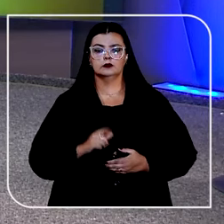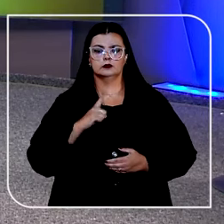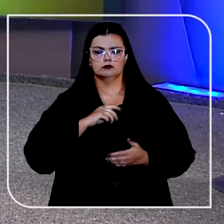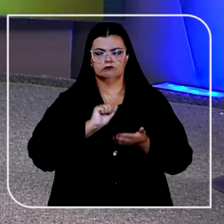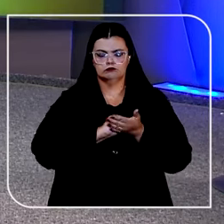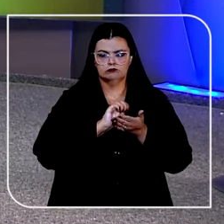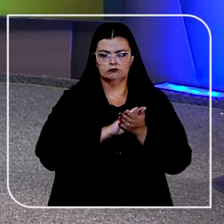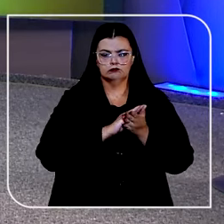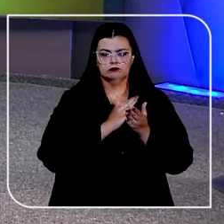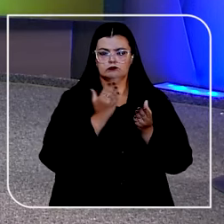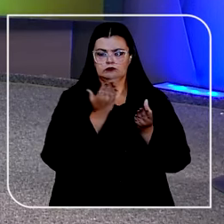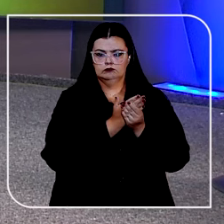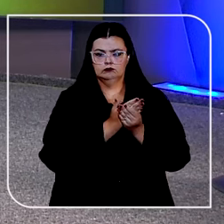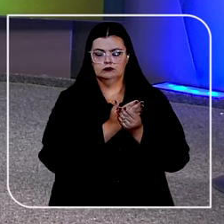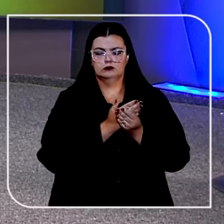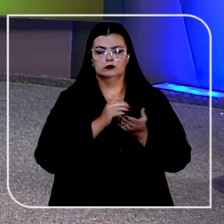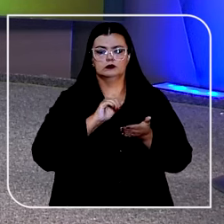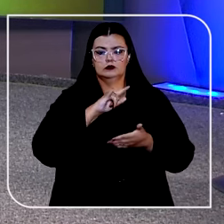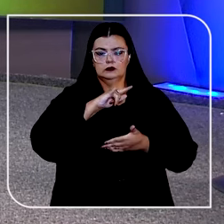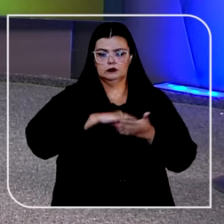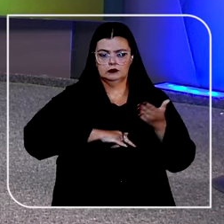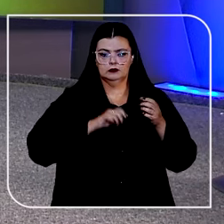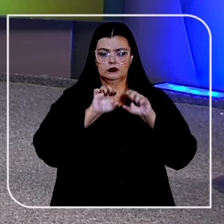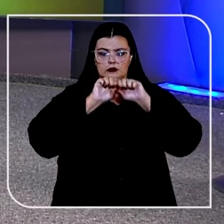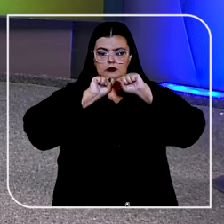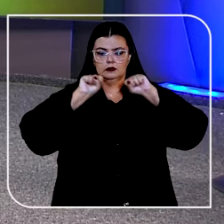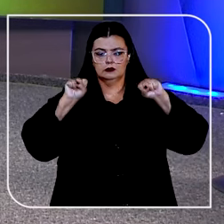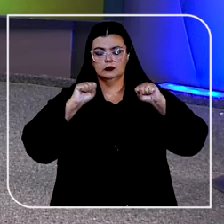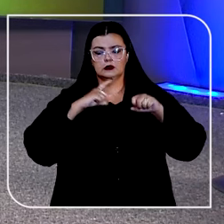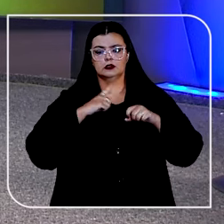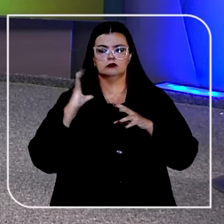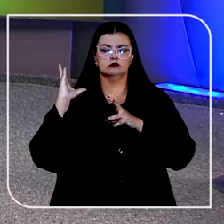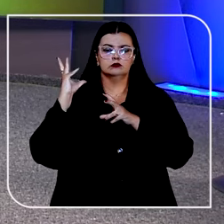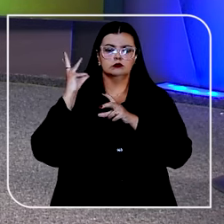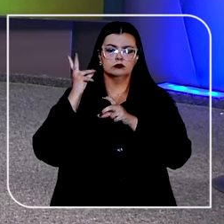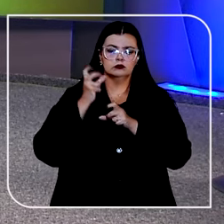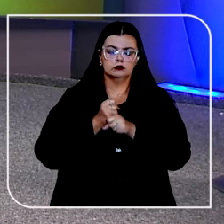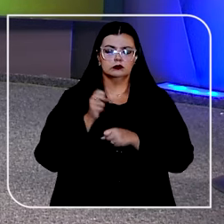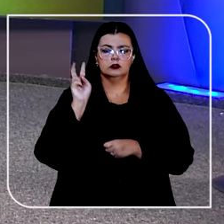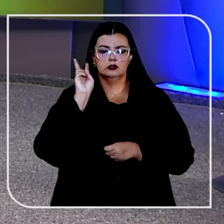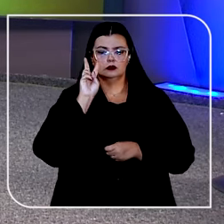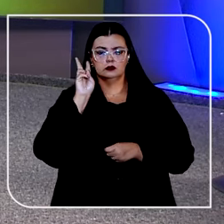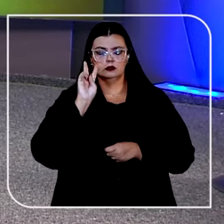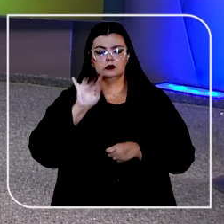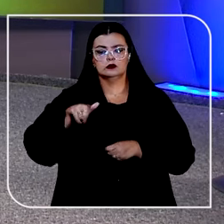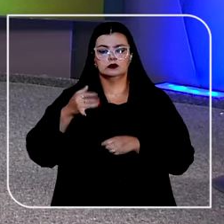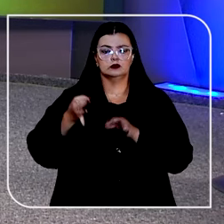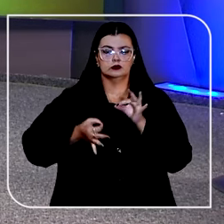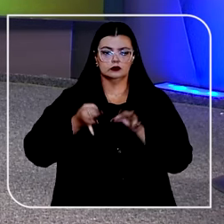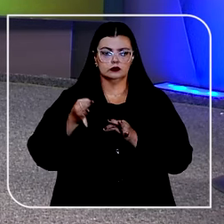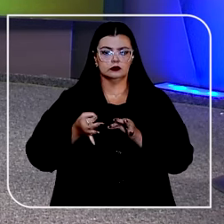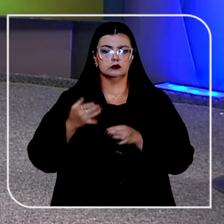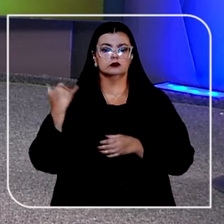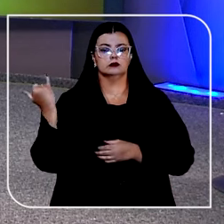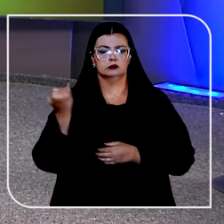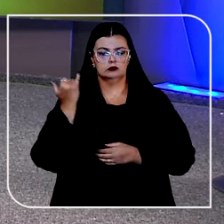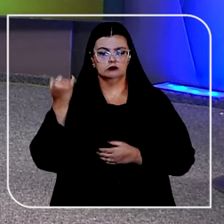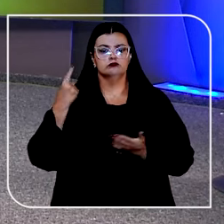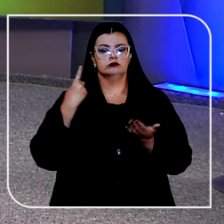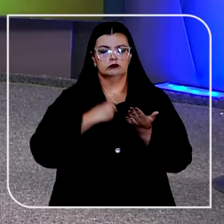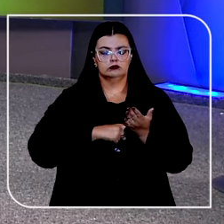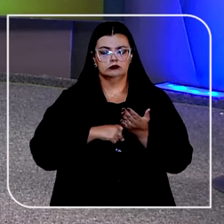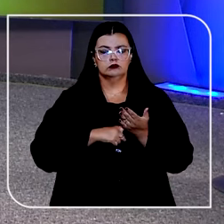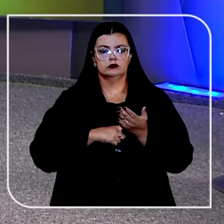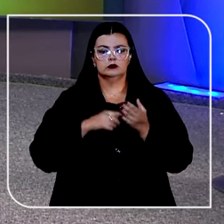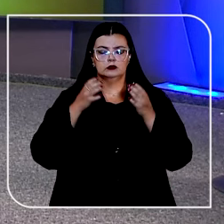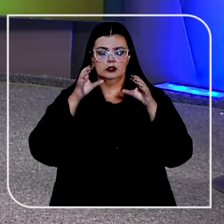obra editada pelo setor de documentação da corte promove uma retrospectiva histórica de julgamentos marcantes do tribunal